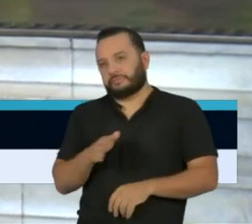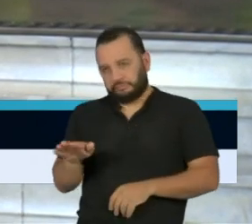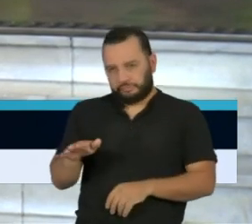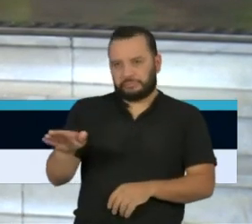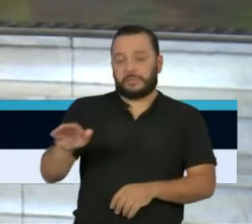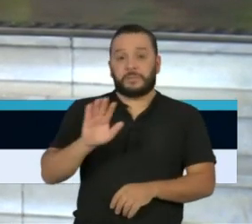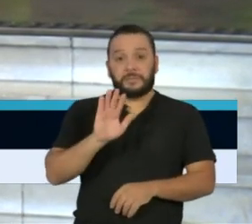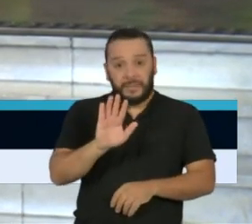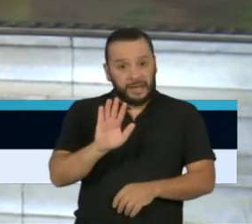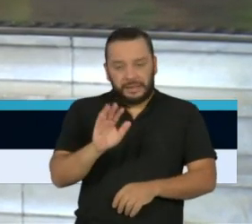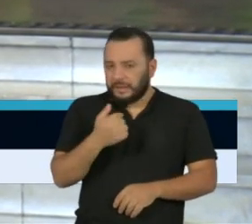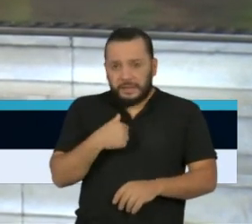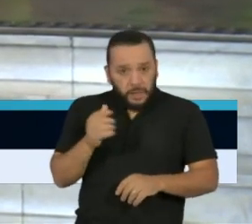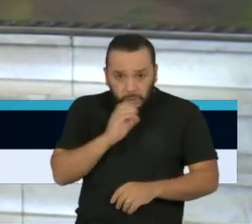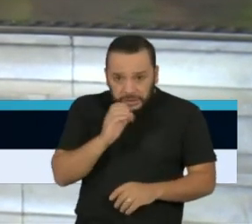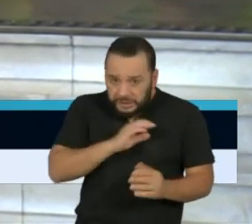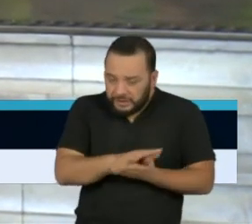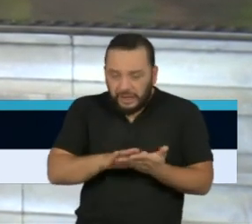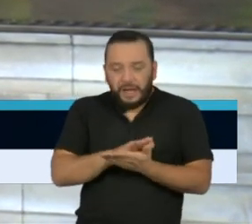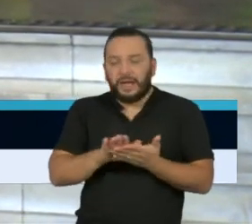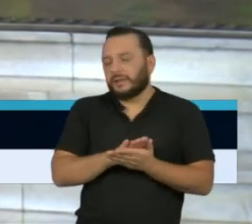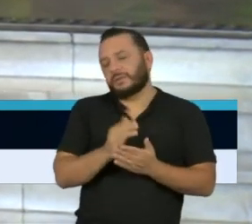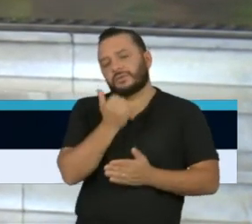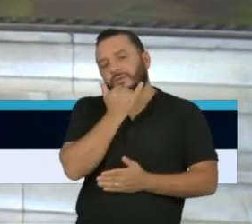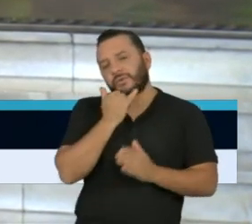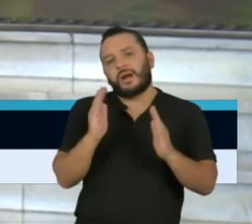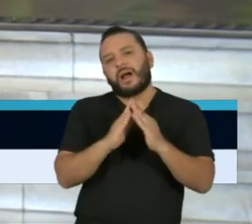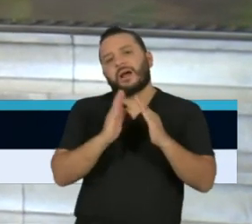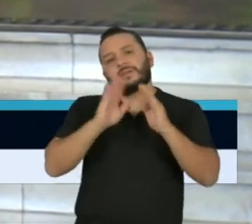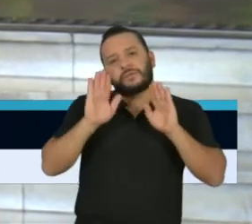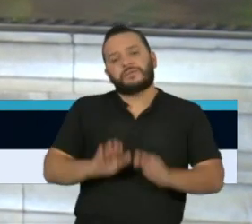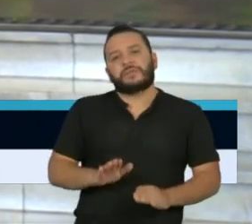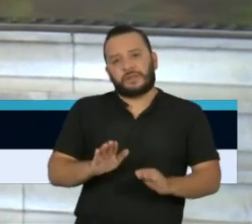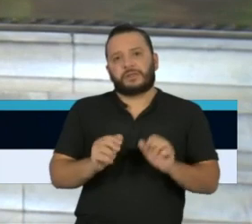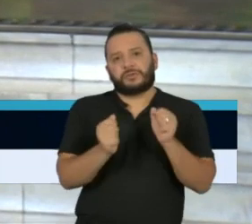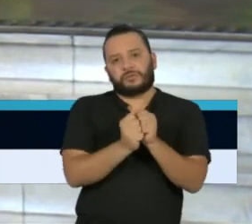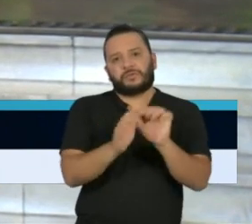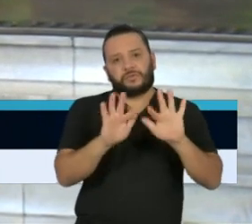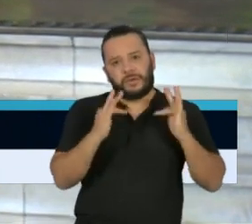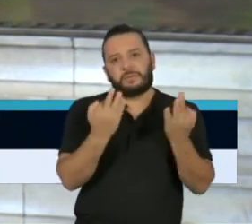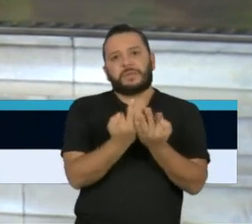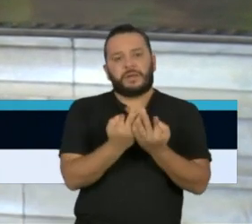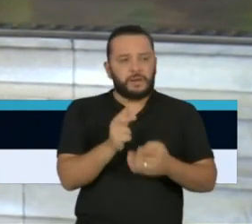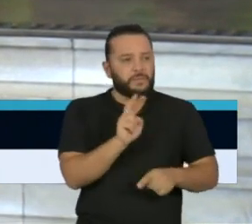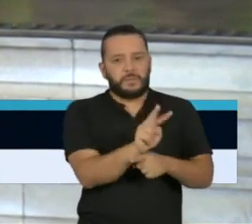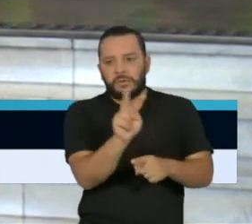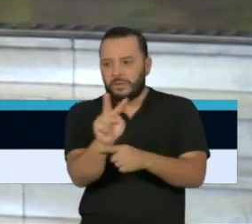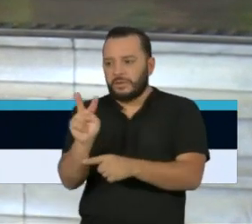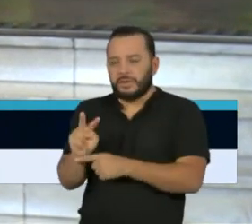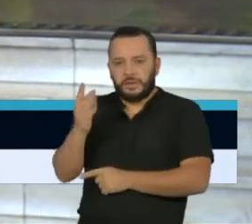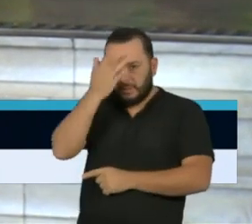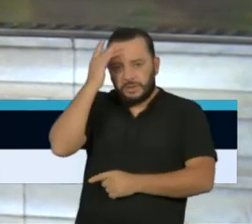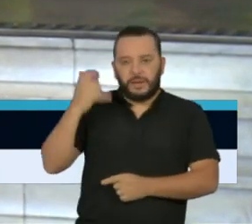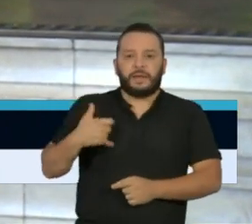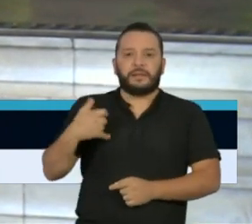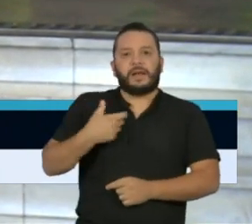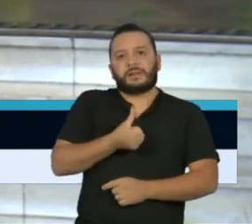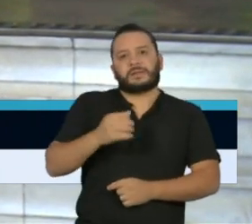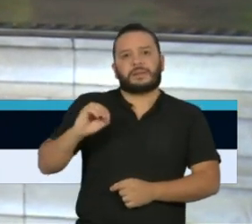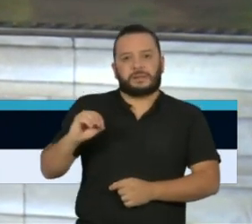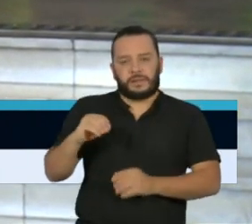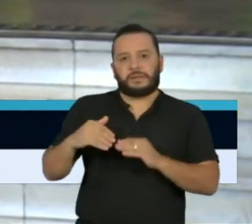sua casa, ao lado dos seus familiares e protegendo principalmente as pessoas com mais de 60 anos,